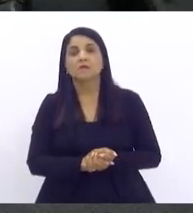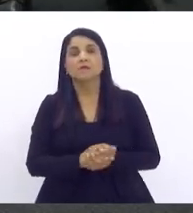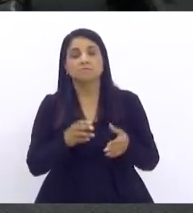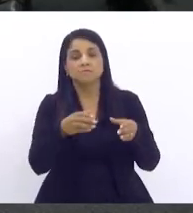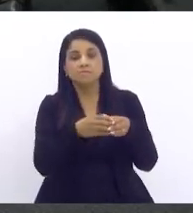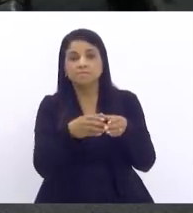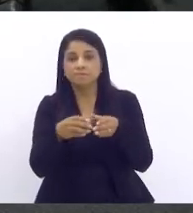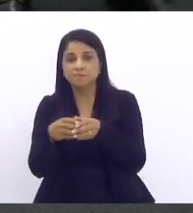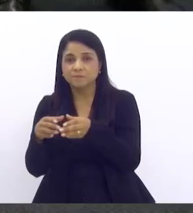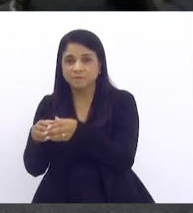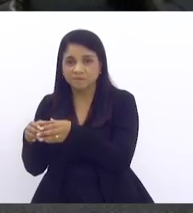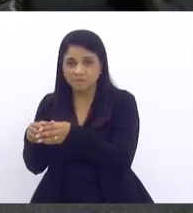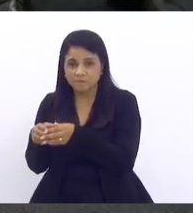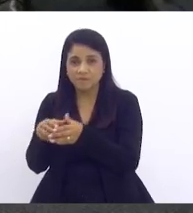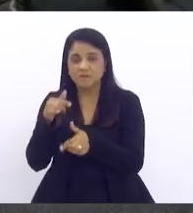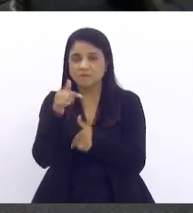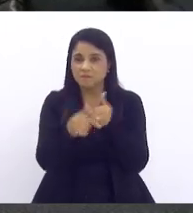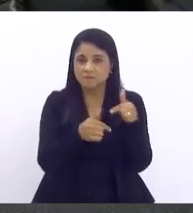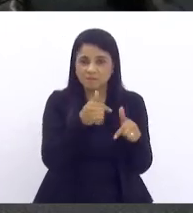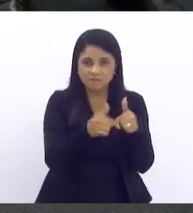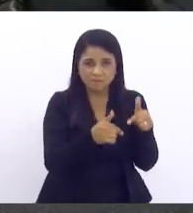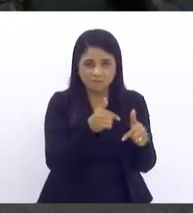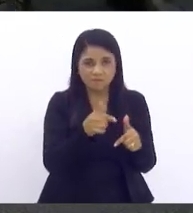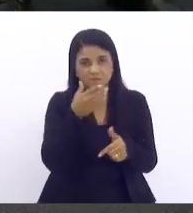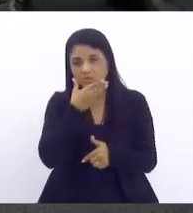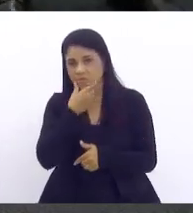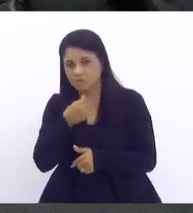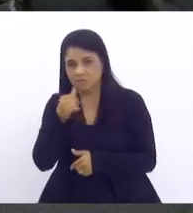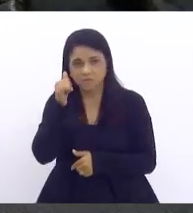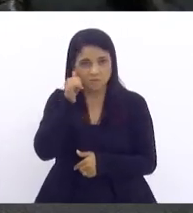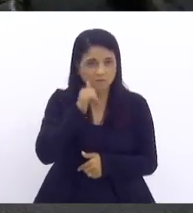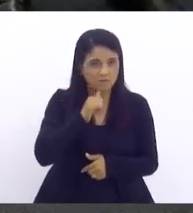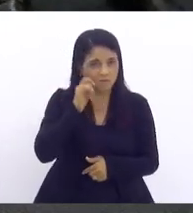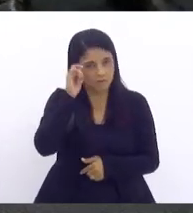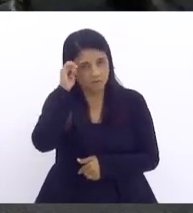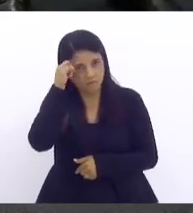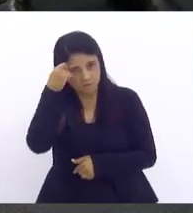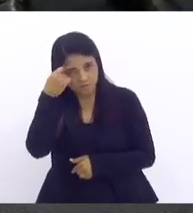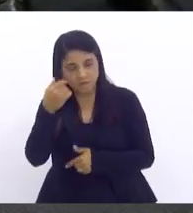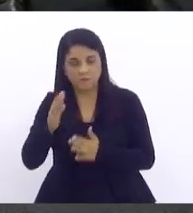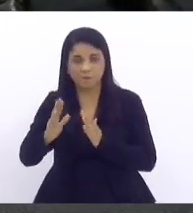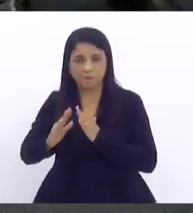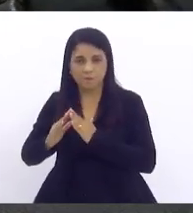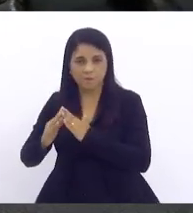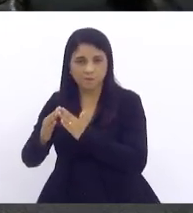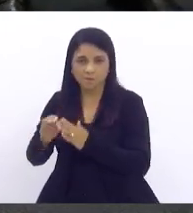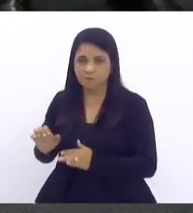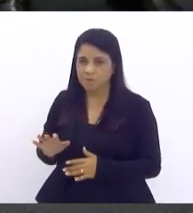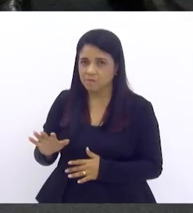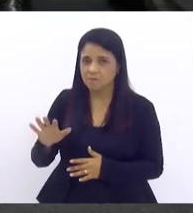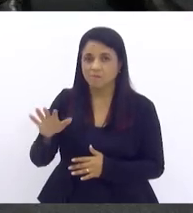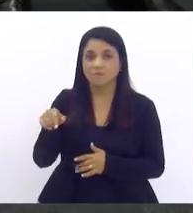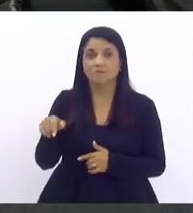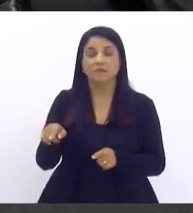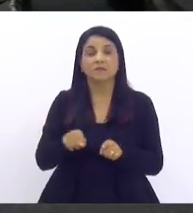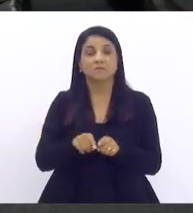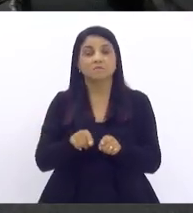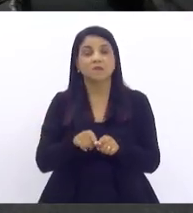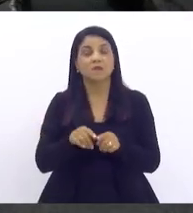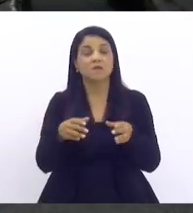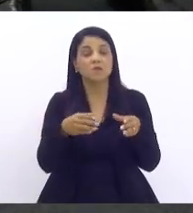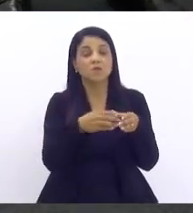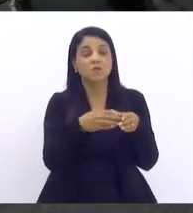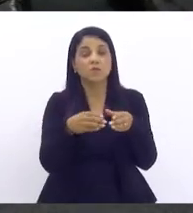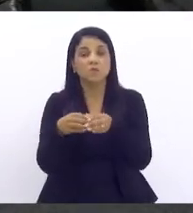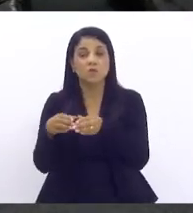categorias compostas por trabalhadoras e trabalhadores negros, periféricos e populares, são categorias cuja